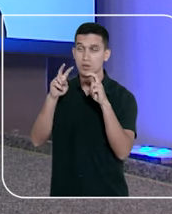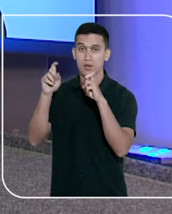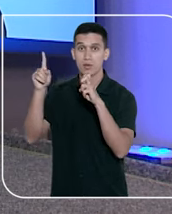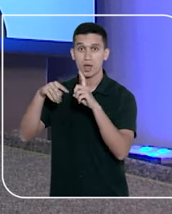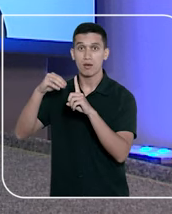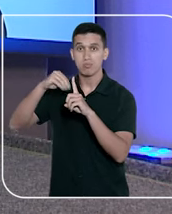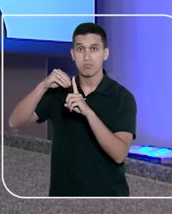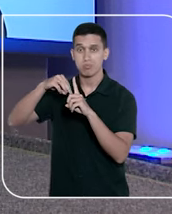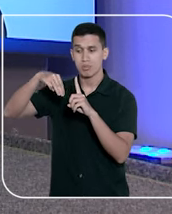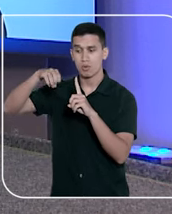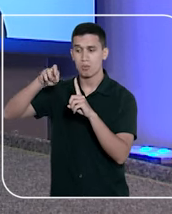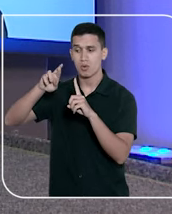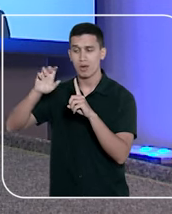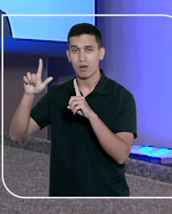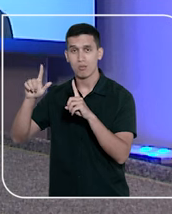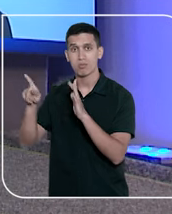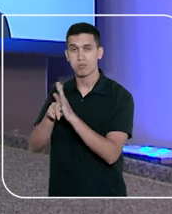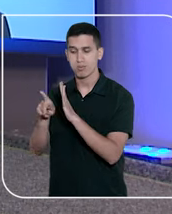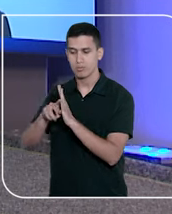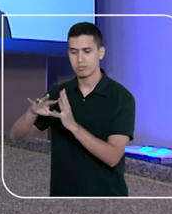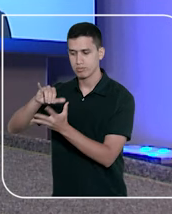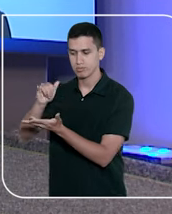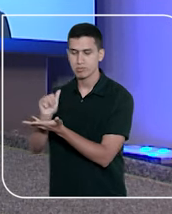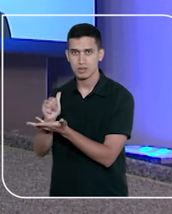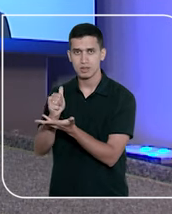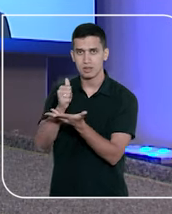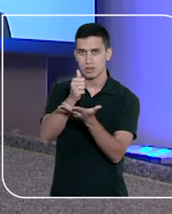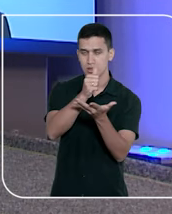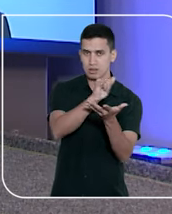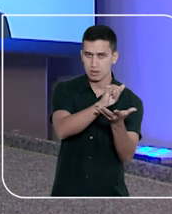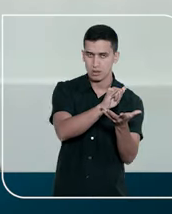em transporte internacional de passageiros?